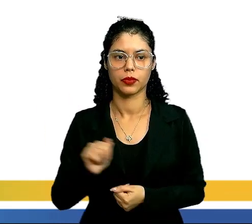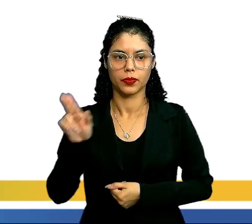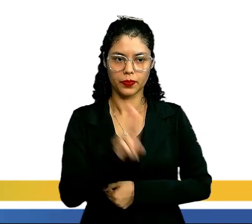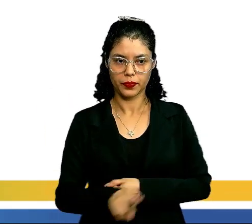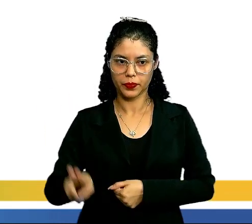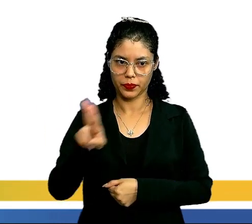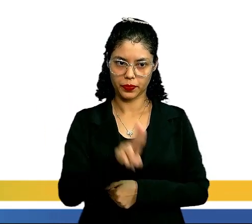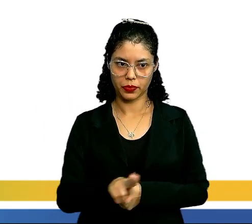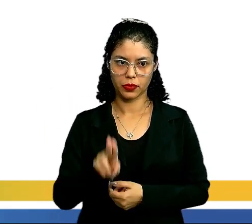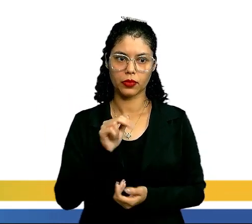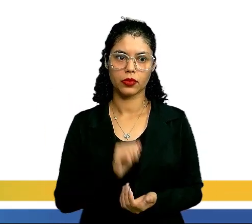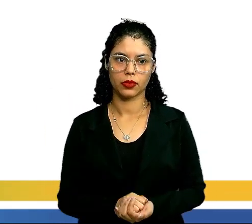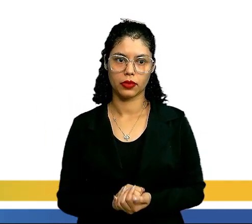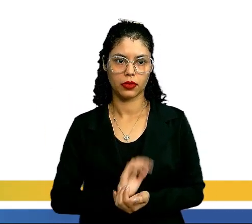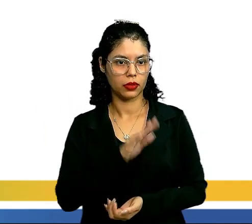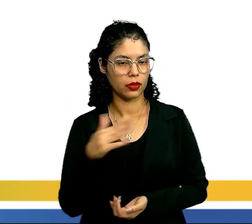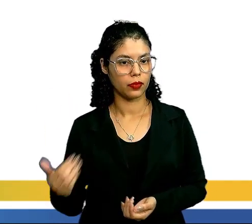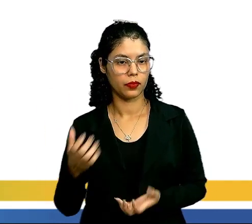terceiro mundista,